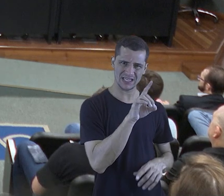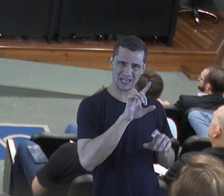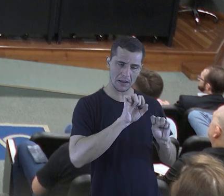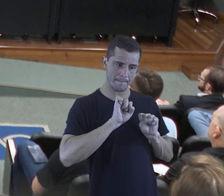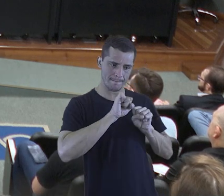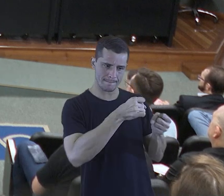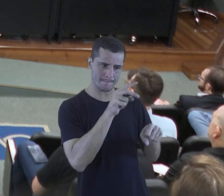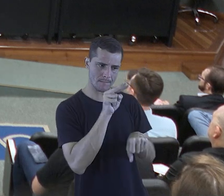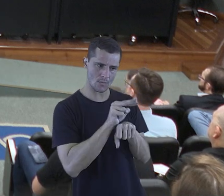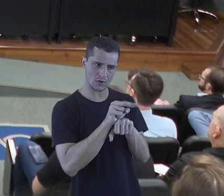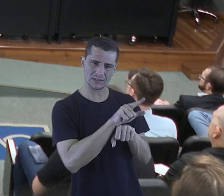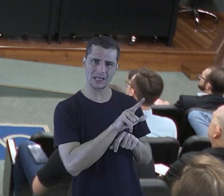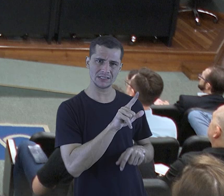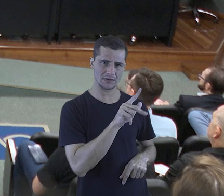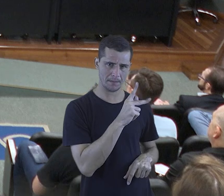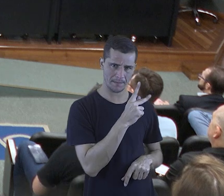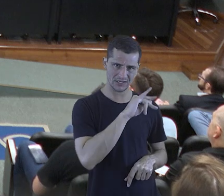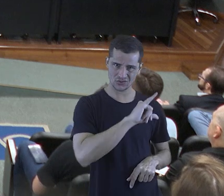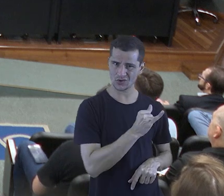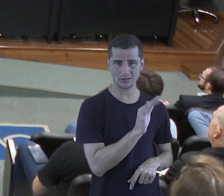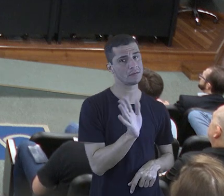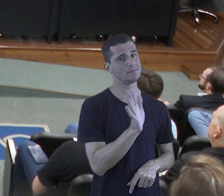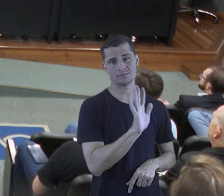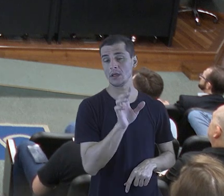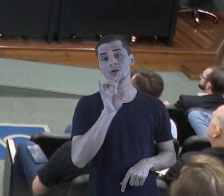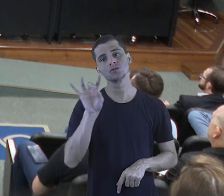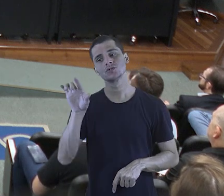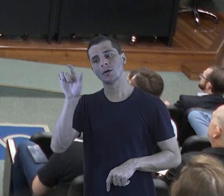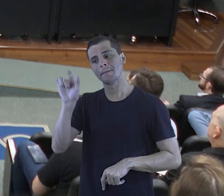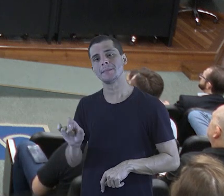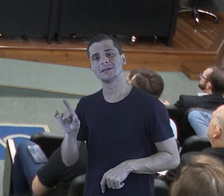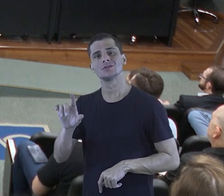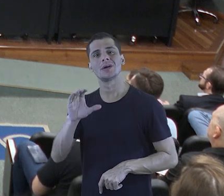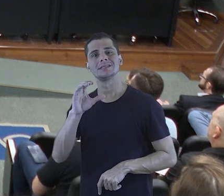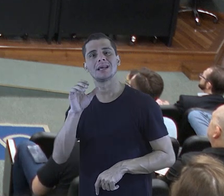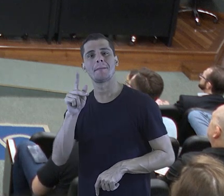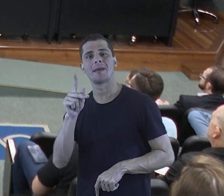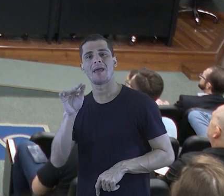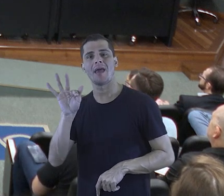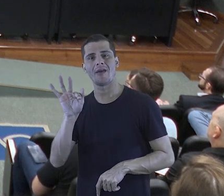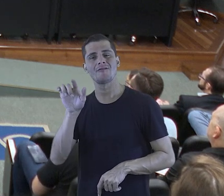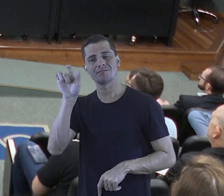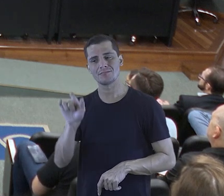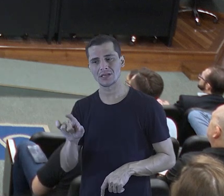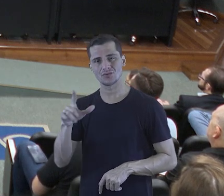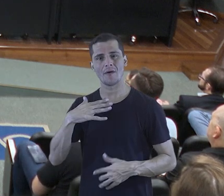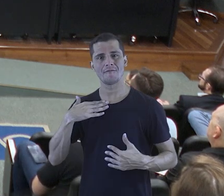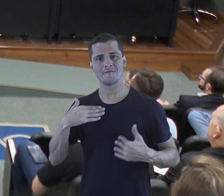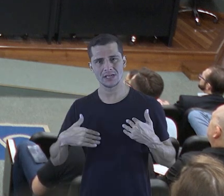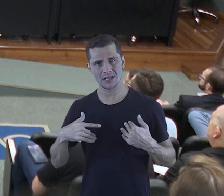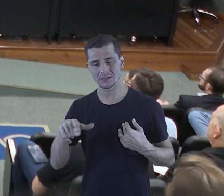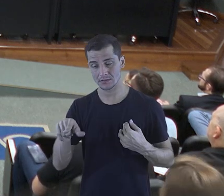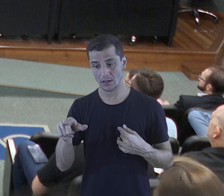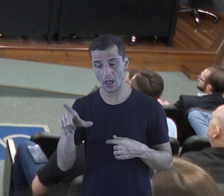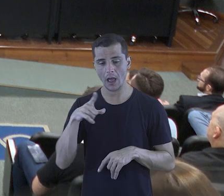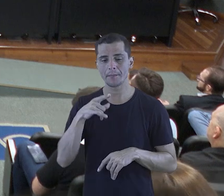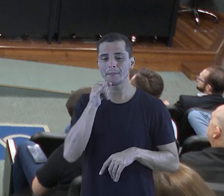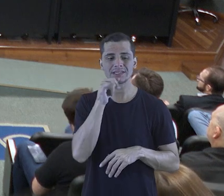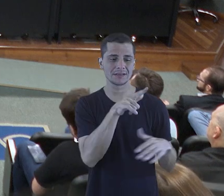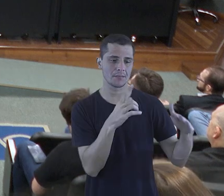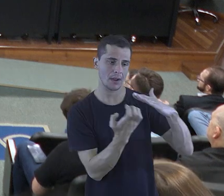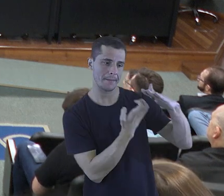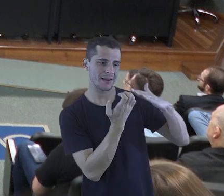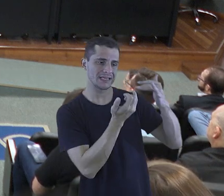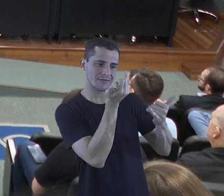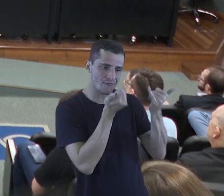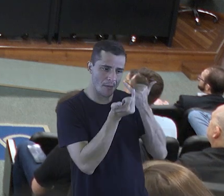desenvolvimento da pessoa natural. Então, é importante. A LGPD não protege PJ. Só PF. Só pessoa